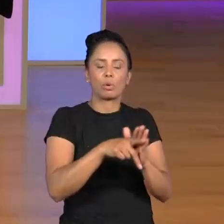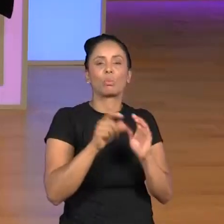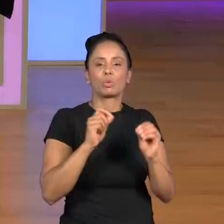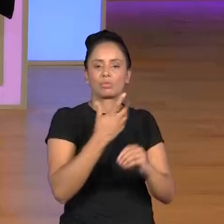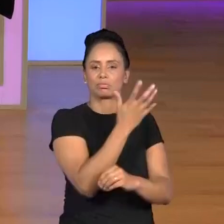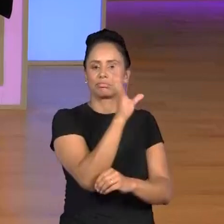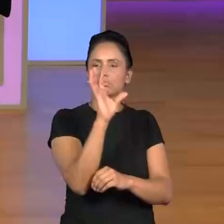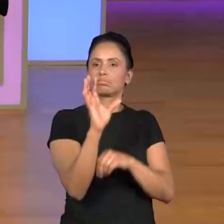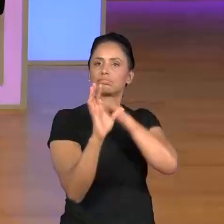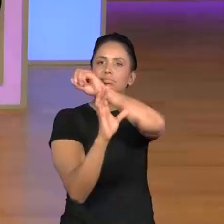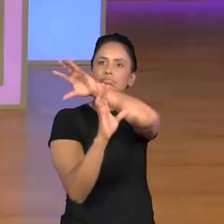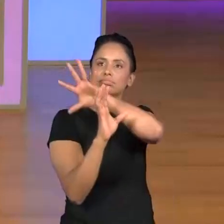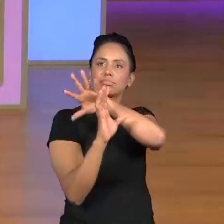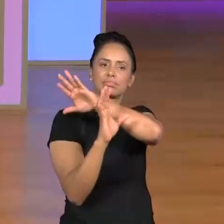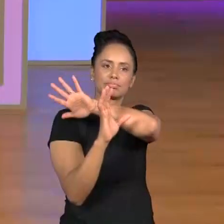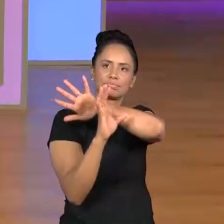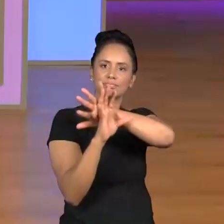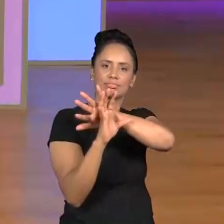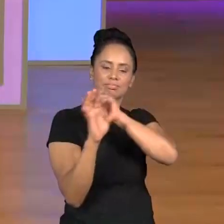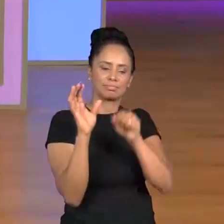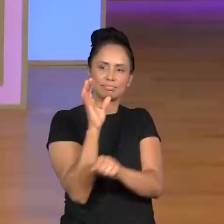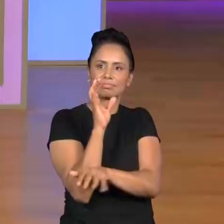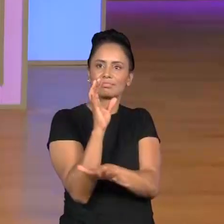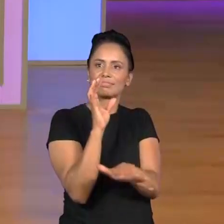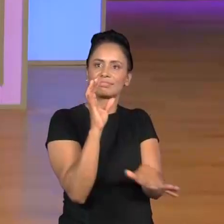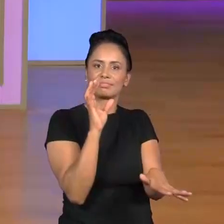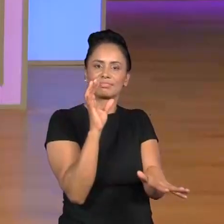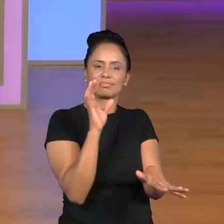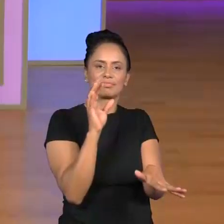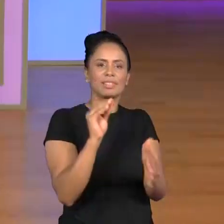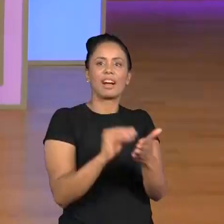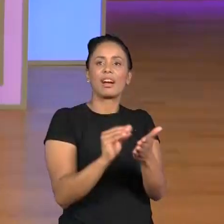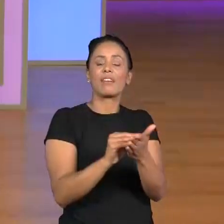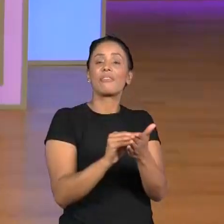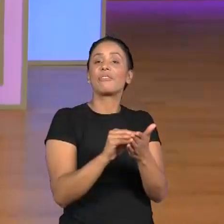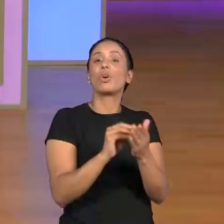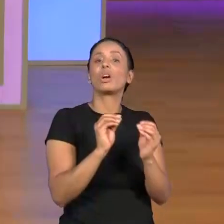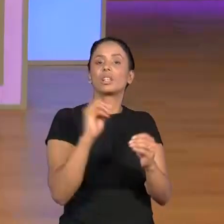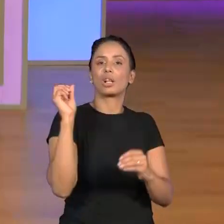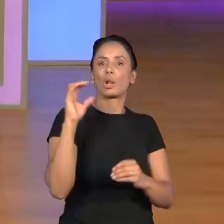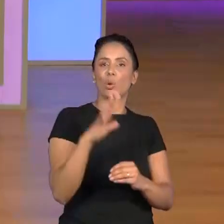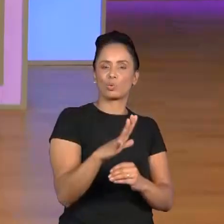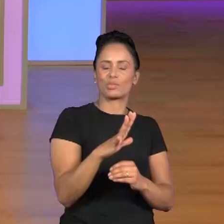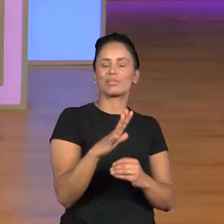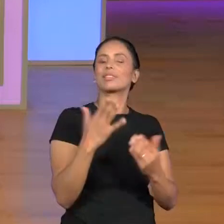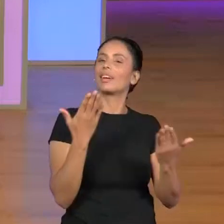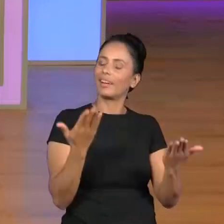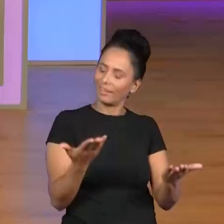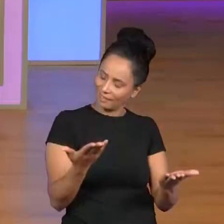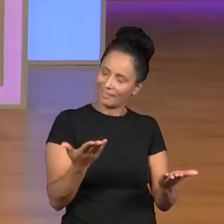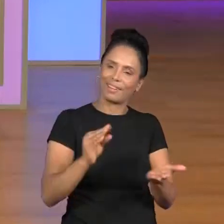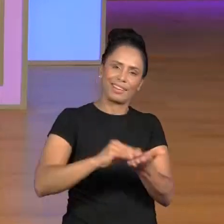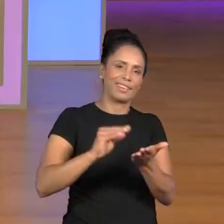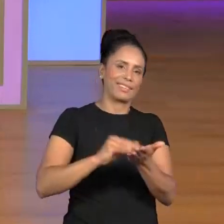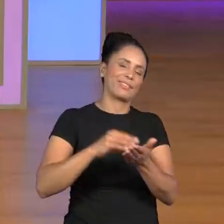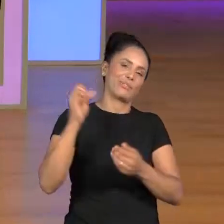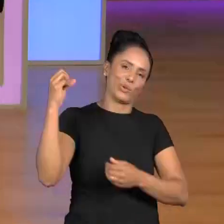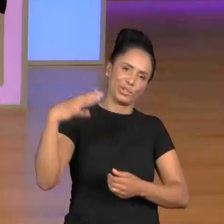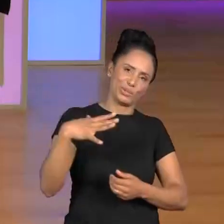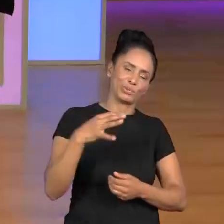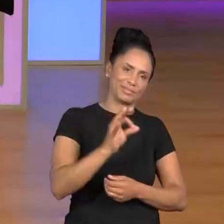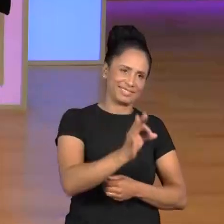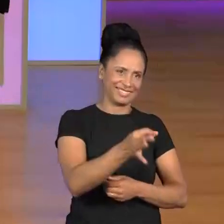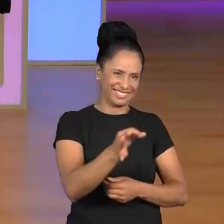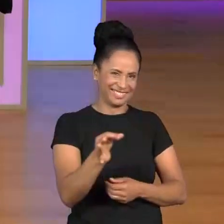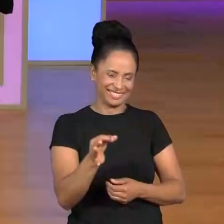seja, lugar que não tem luz ali, uma parte que não tem a luz, tem uma sombra, Onde não é? o sol não bate, né, professor? Exato. Onde a